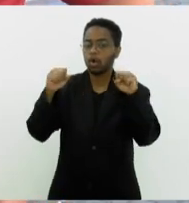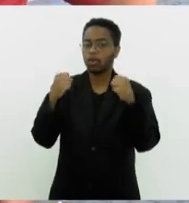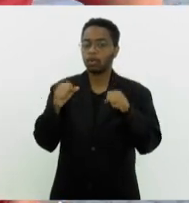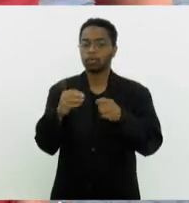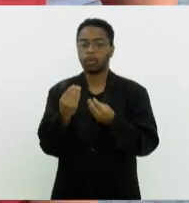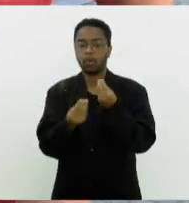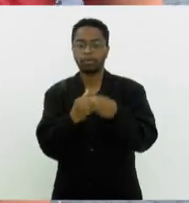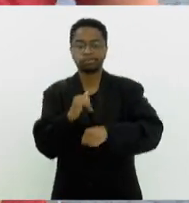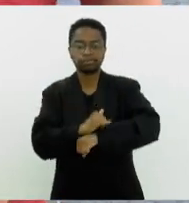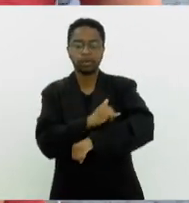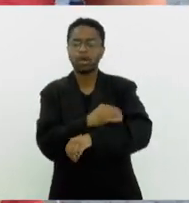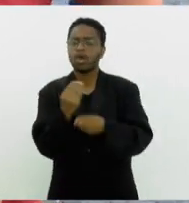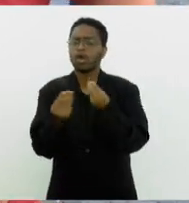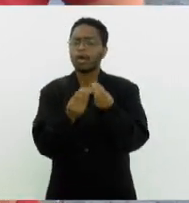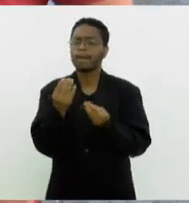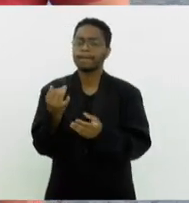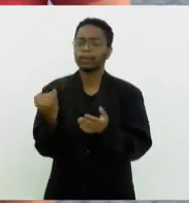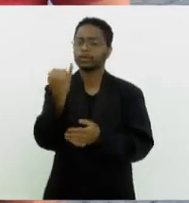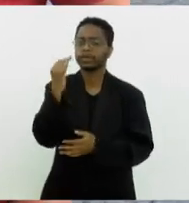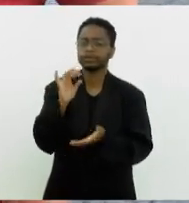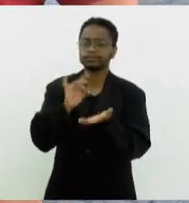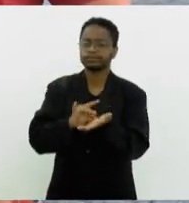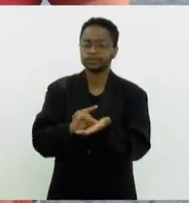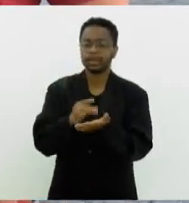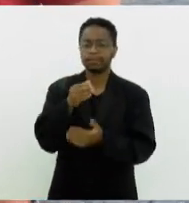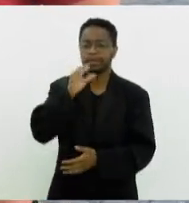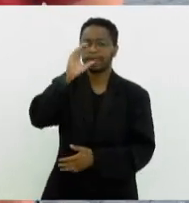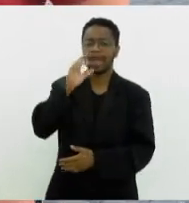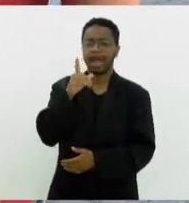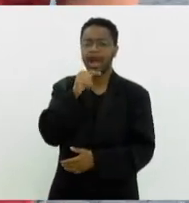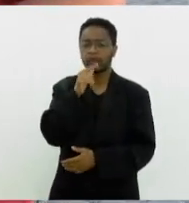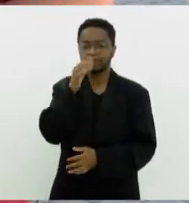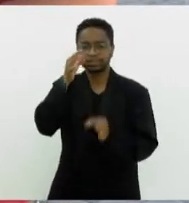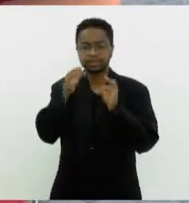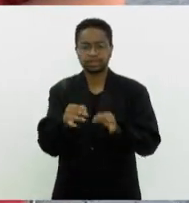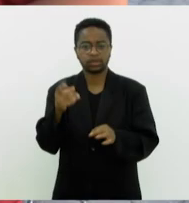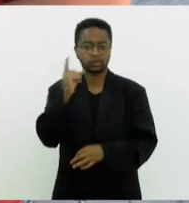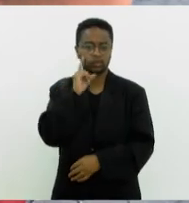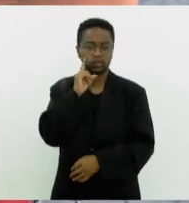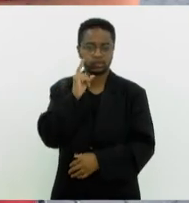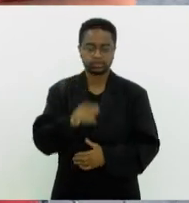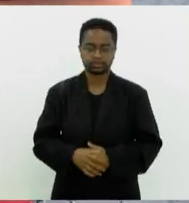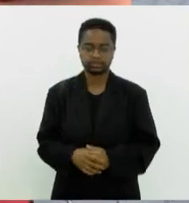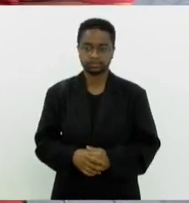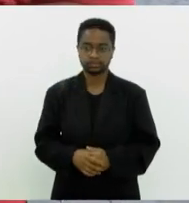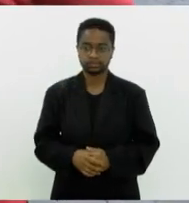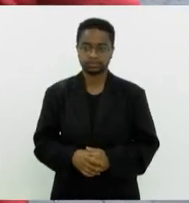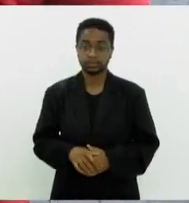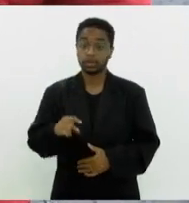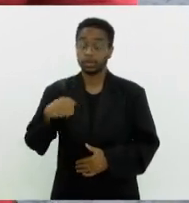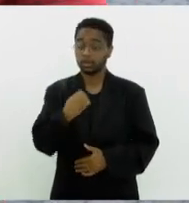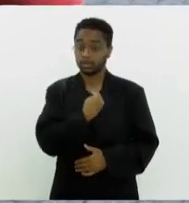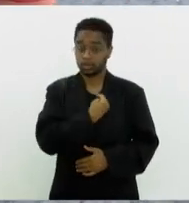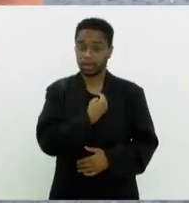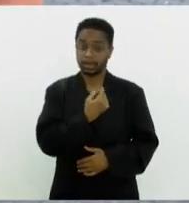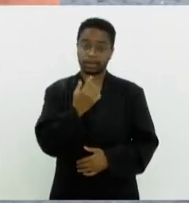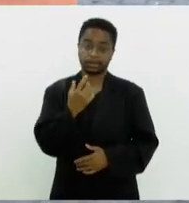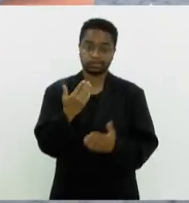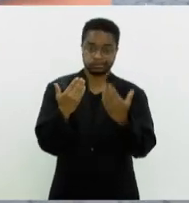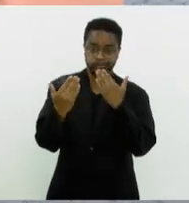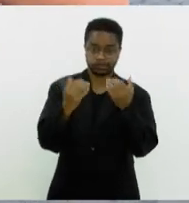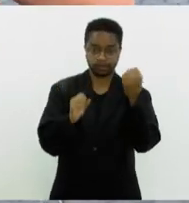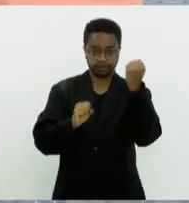peso. Qual a importância de ingerir a quantidade ideal de água no dia a dia? Olha só, a gente é uma grande fábrica, né? A gente